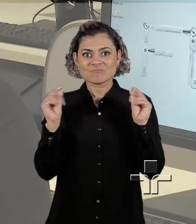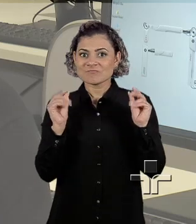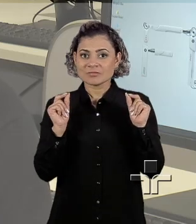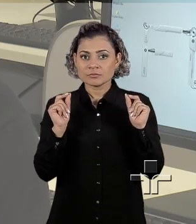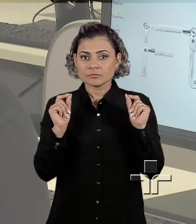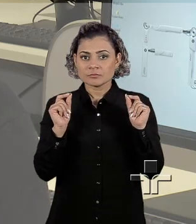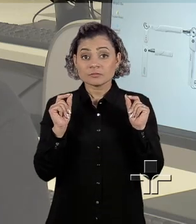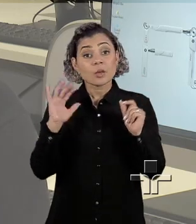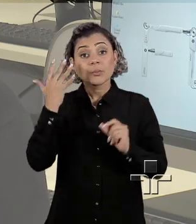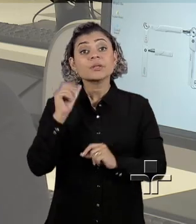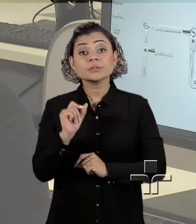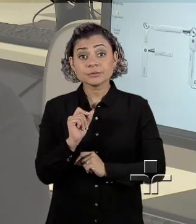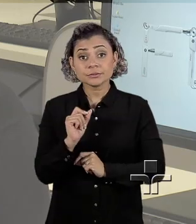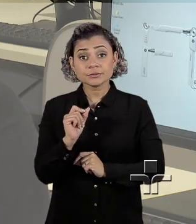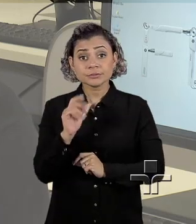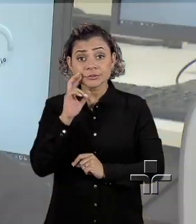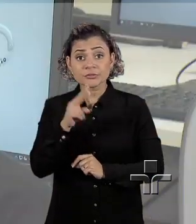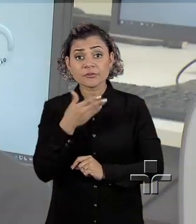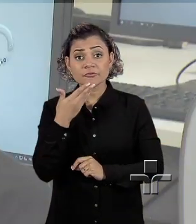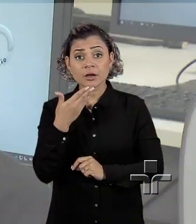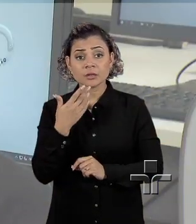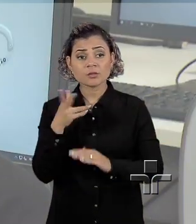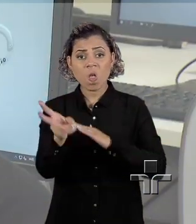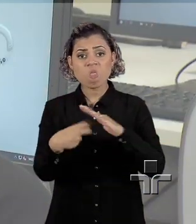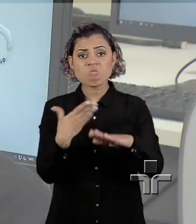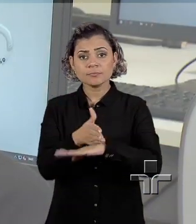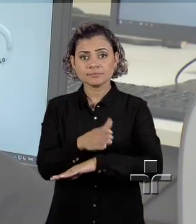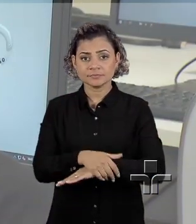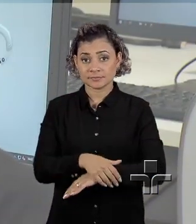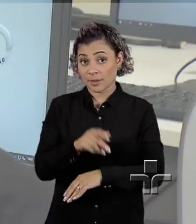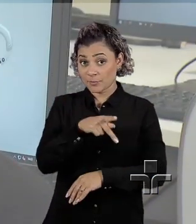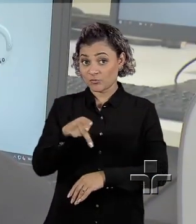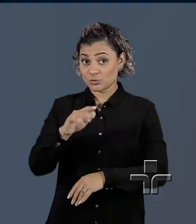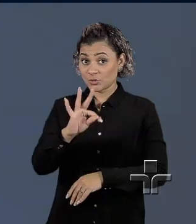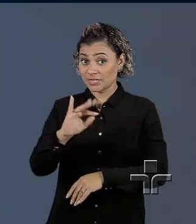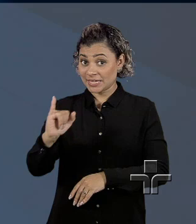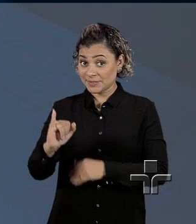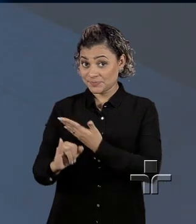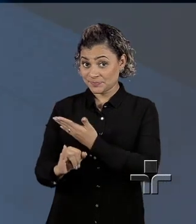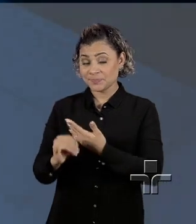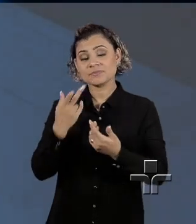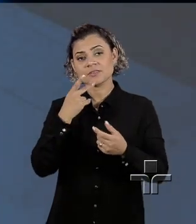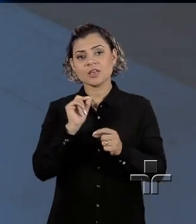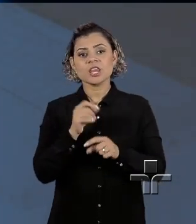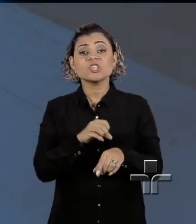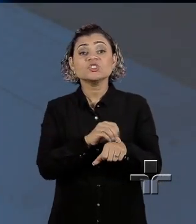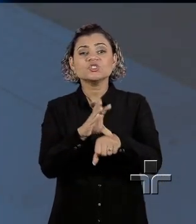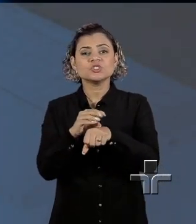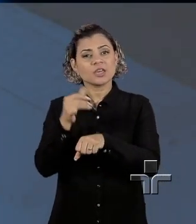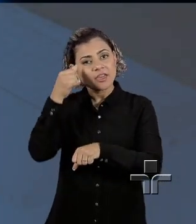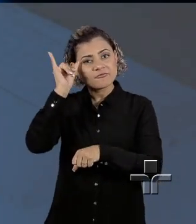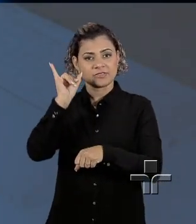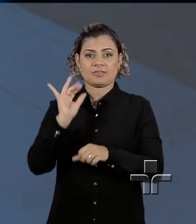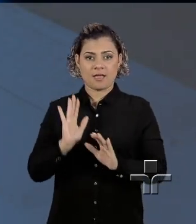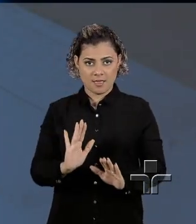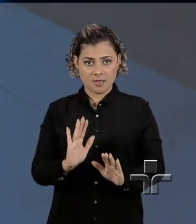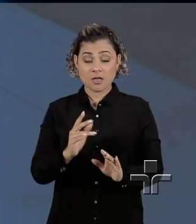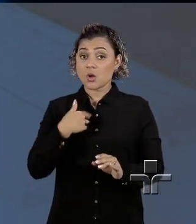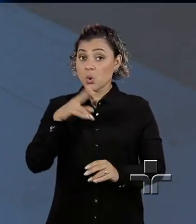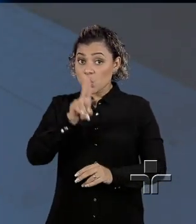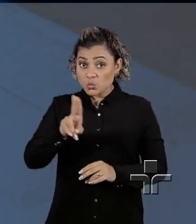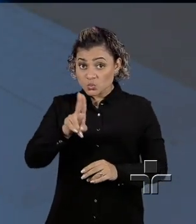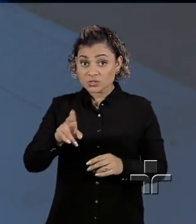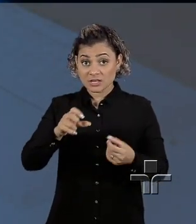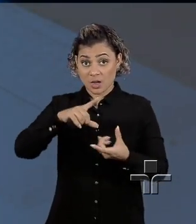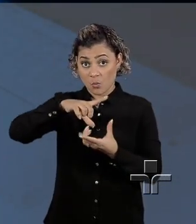que acontece? As pessoas veem isso como uma facilidade. O professor de tecnologia dá dicas de como ficar menos exposto. Não usar o Wi-Fi